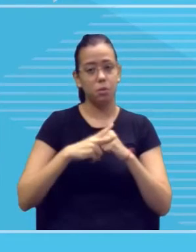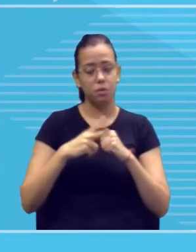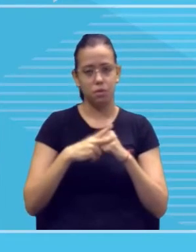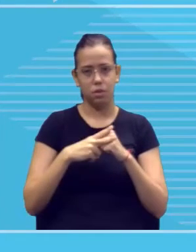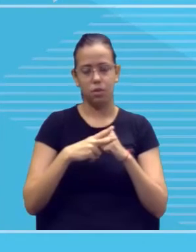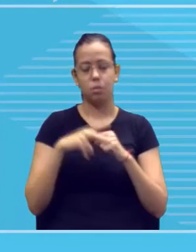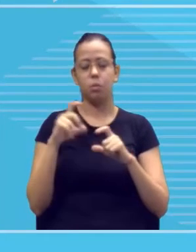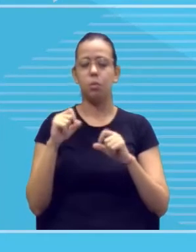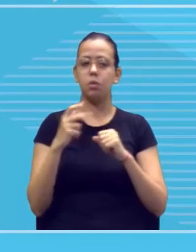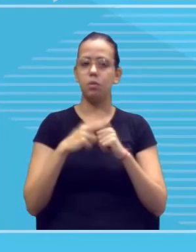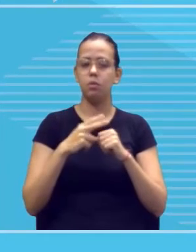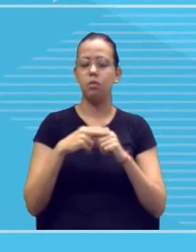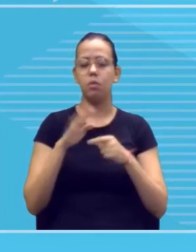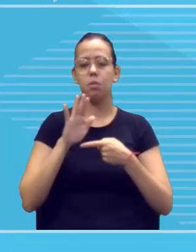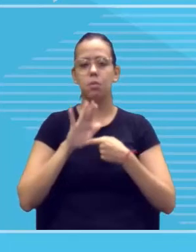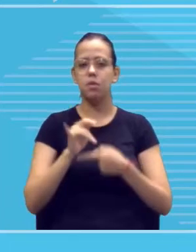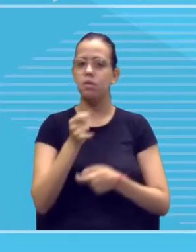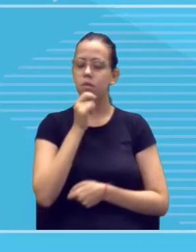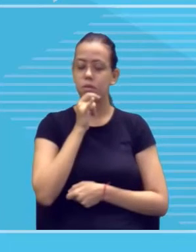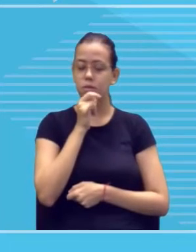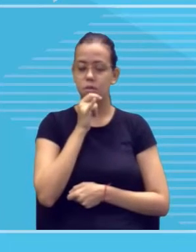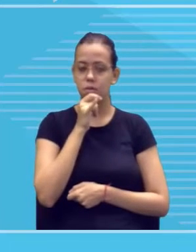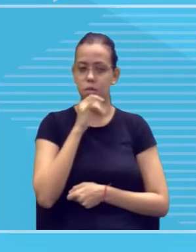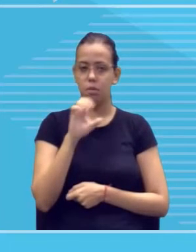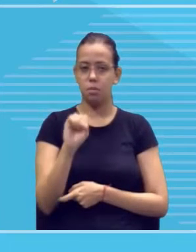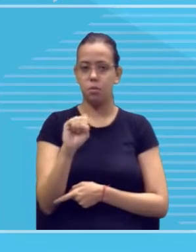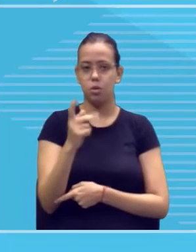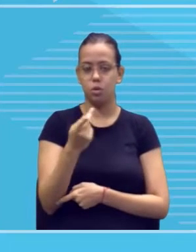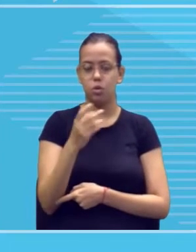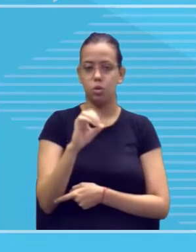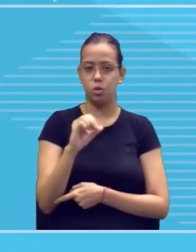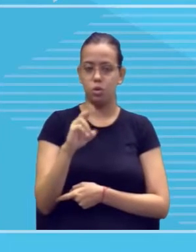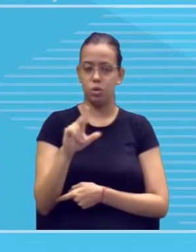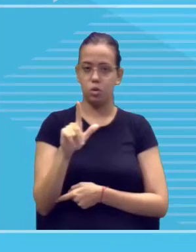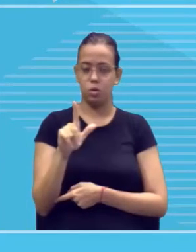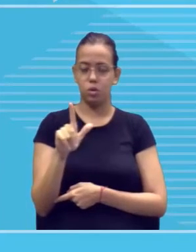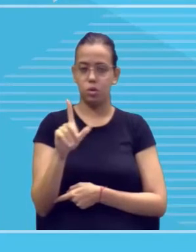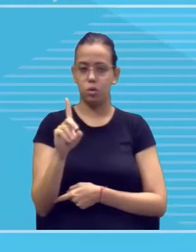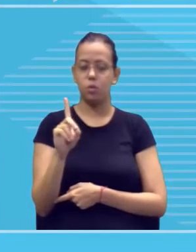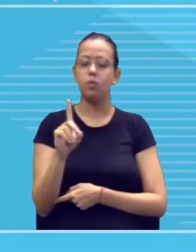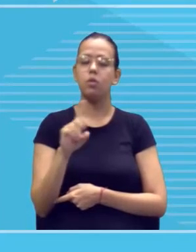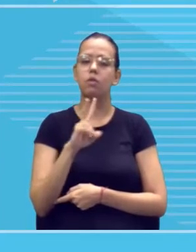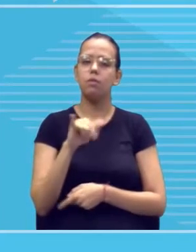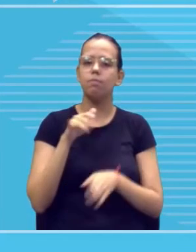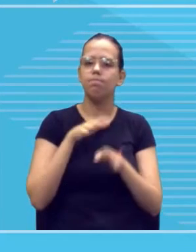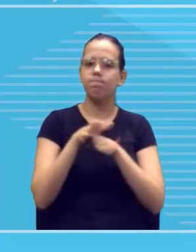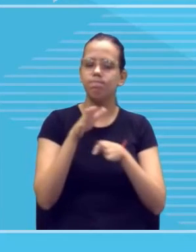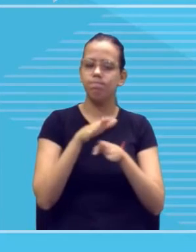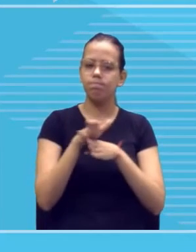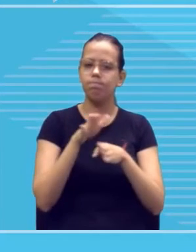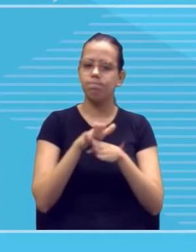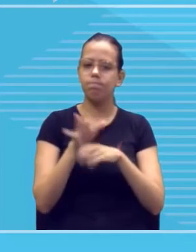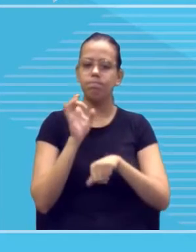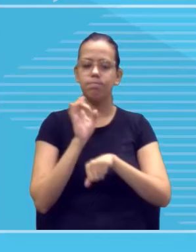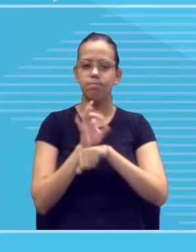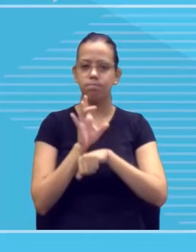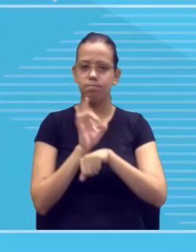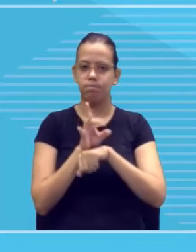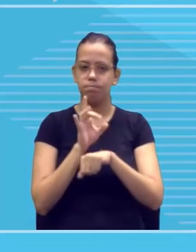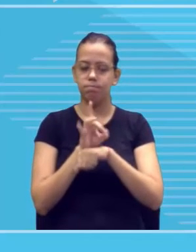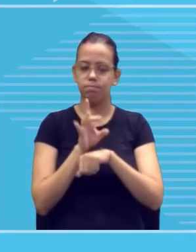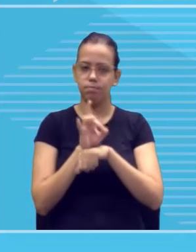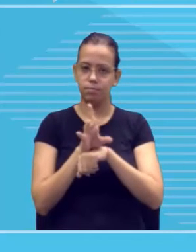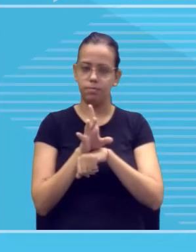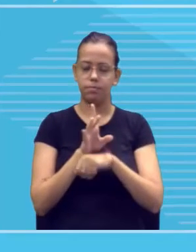o que que o verbo indica esse caso aqui o verbo ele vai trazer uma recomendação uma sugestão